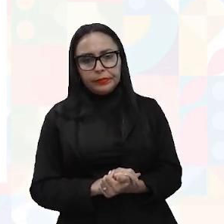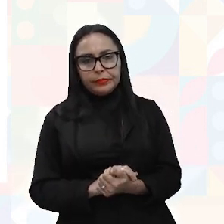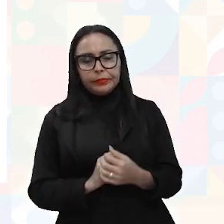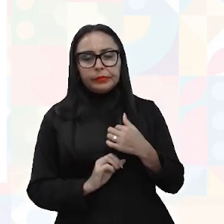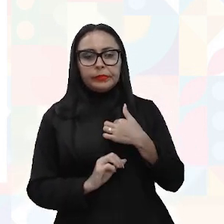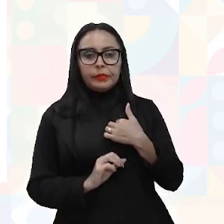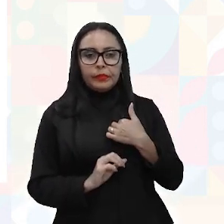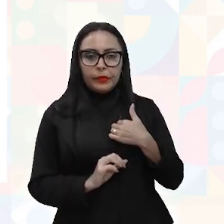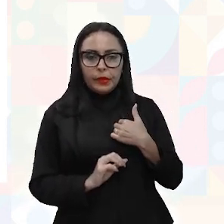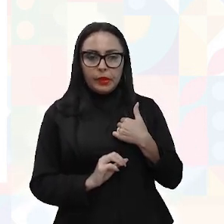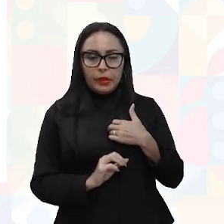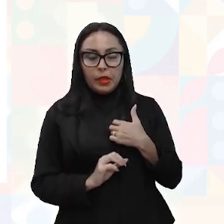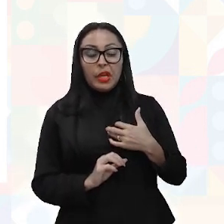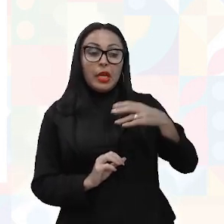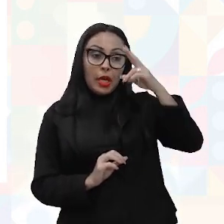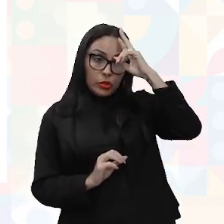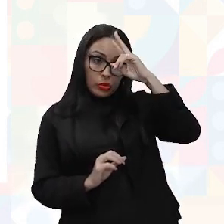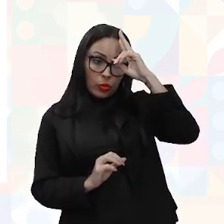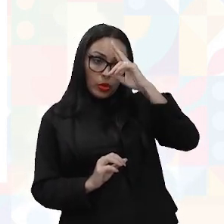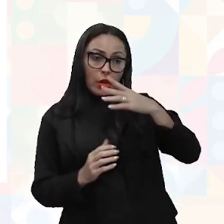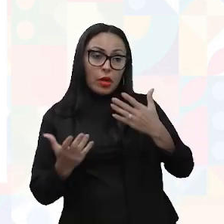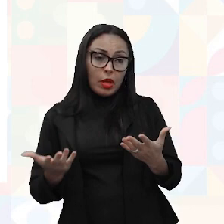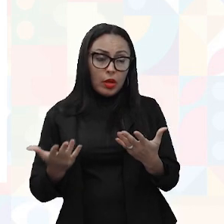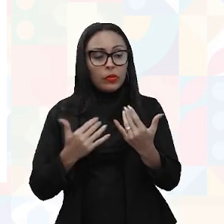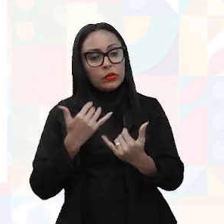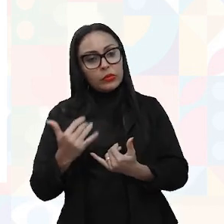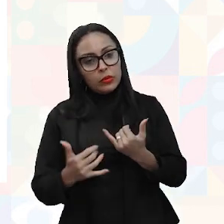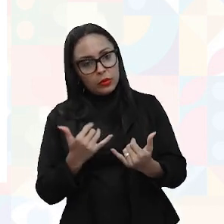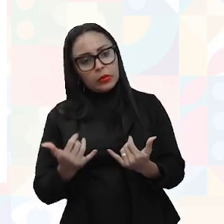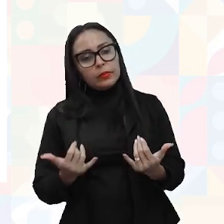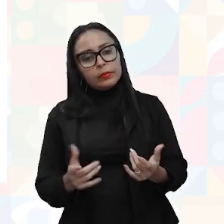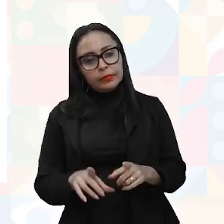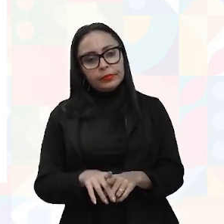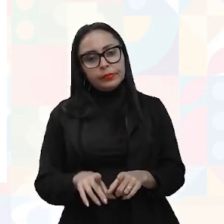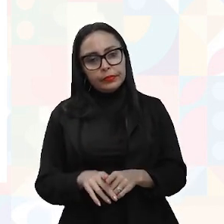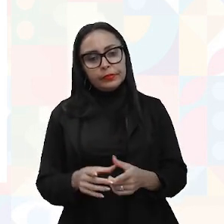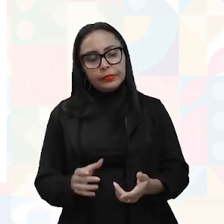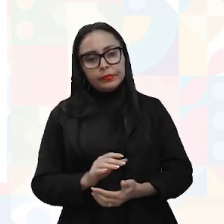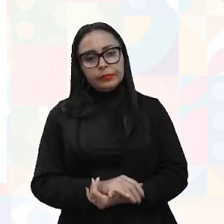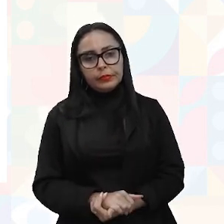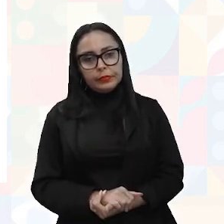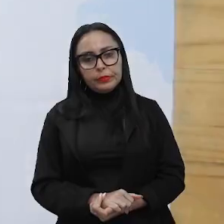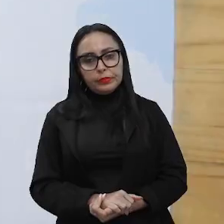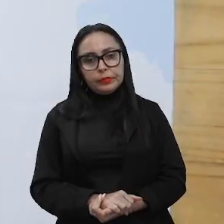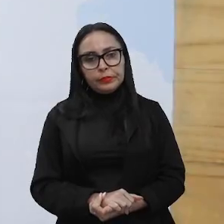é a história, e a história é o jogo. E também Spider-Man, que é algo mais